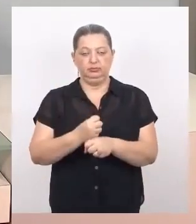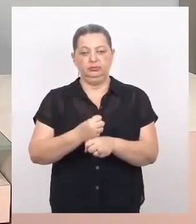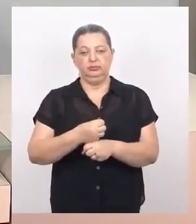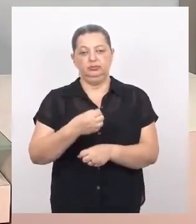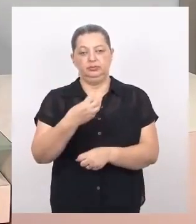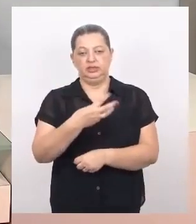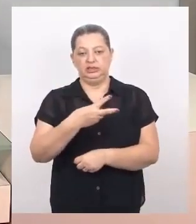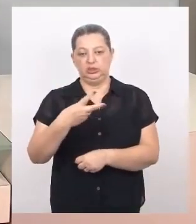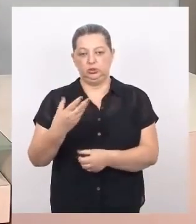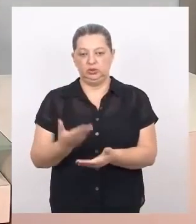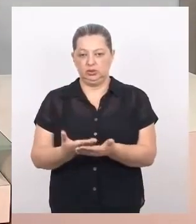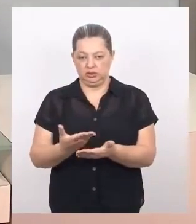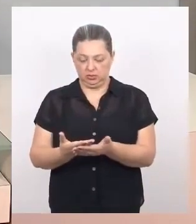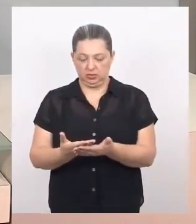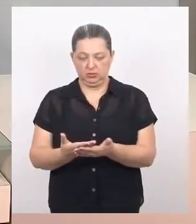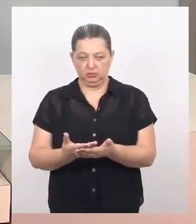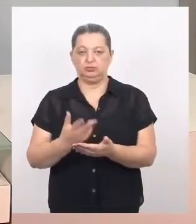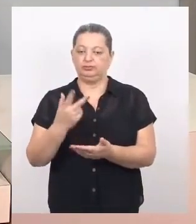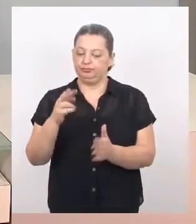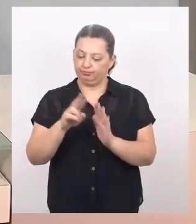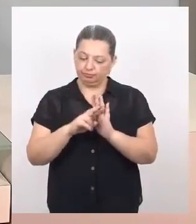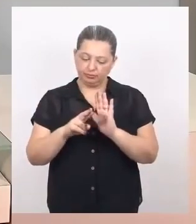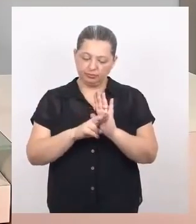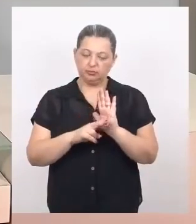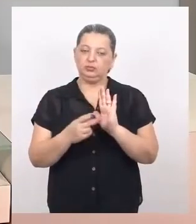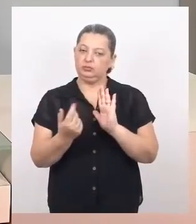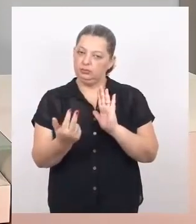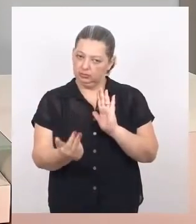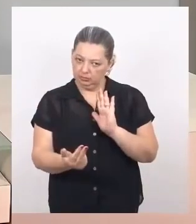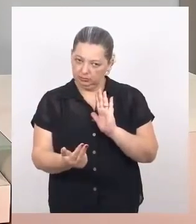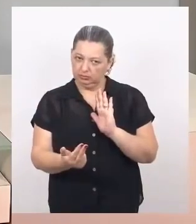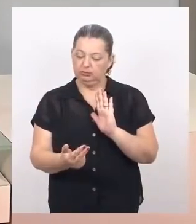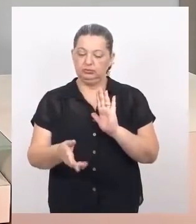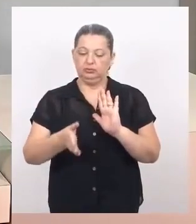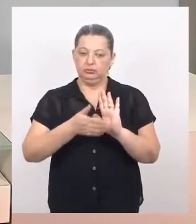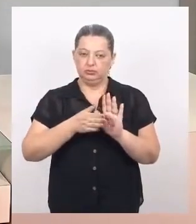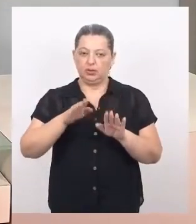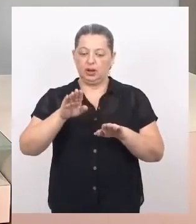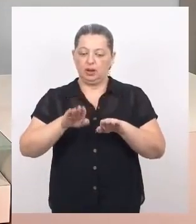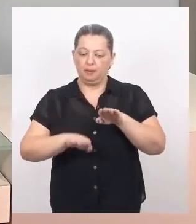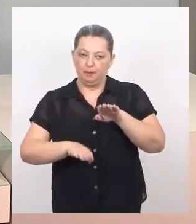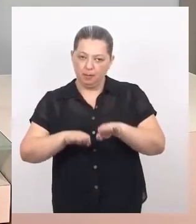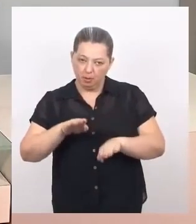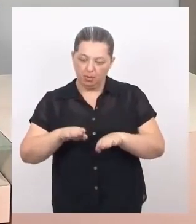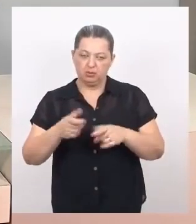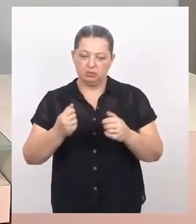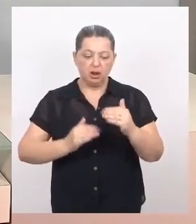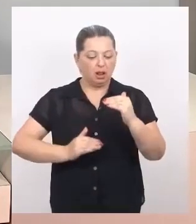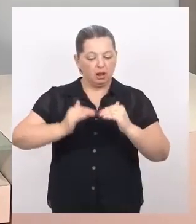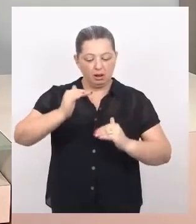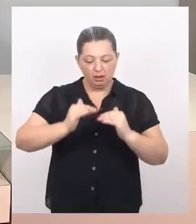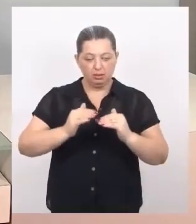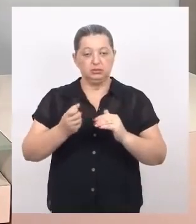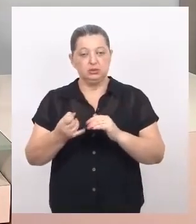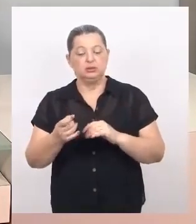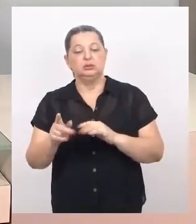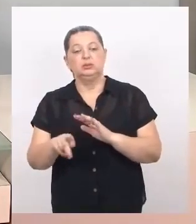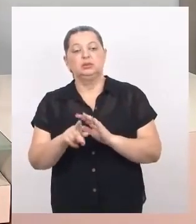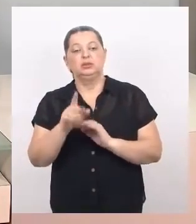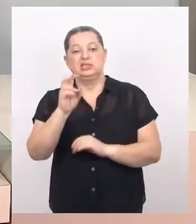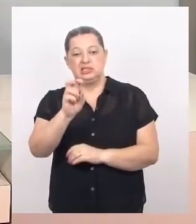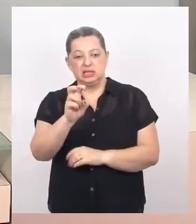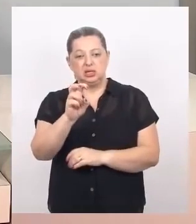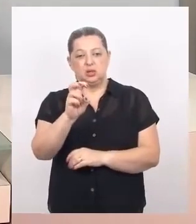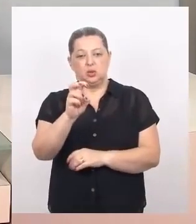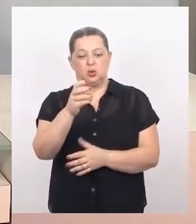bom? Então, vale a mesma regra, vale as mesmas proporções. Ah, então é um professor com jornada reduzida. Se ele pegar 5 aulas,